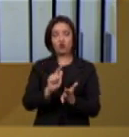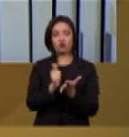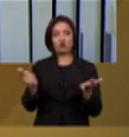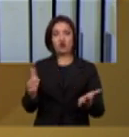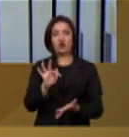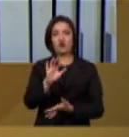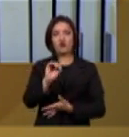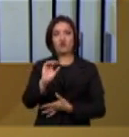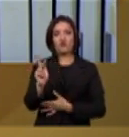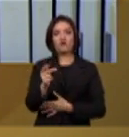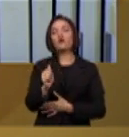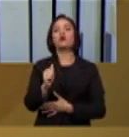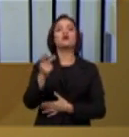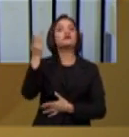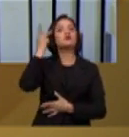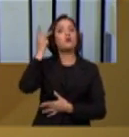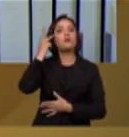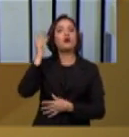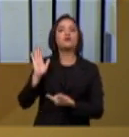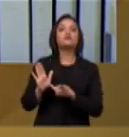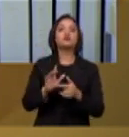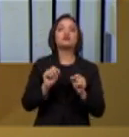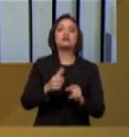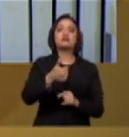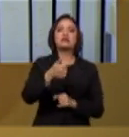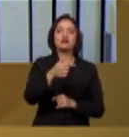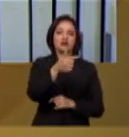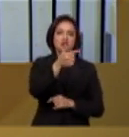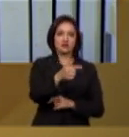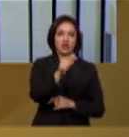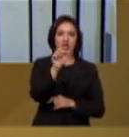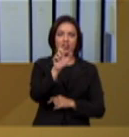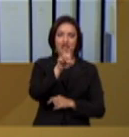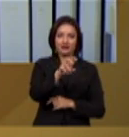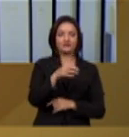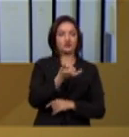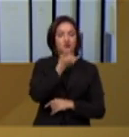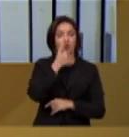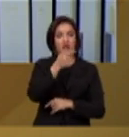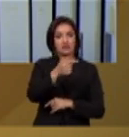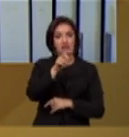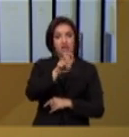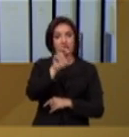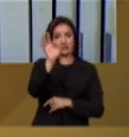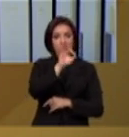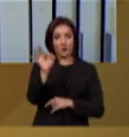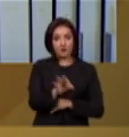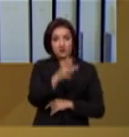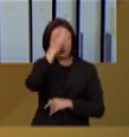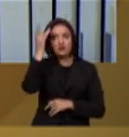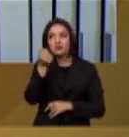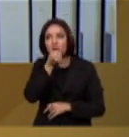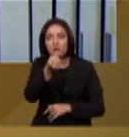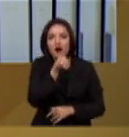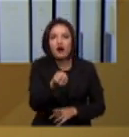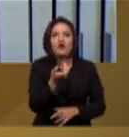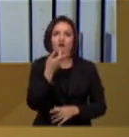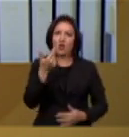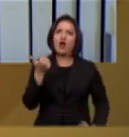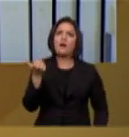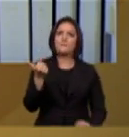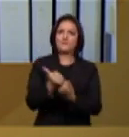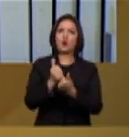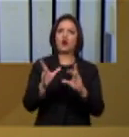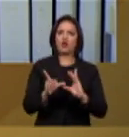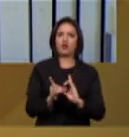que 75% dos entrevistados apoiam a democracia. Isso prova que a